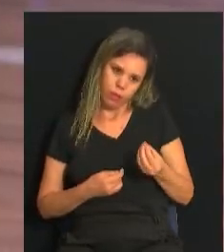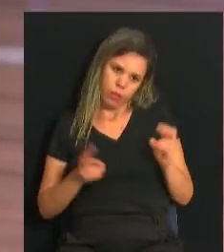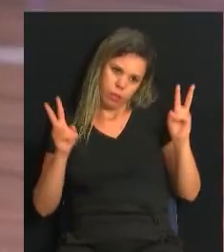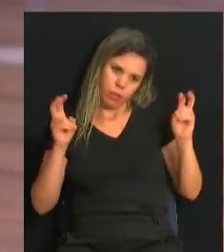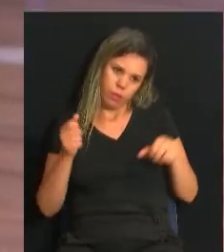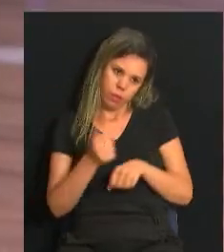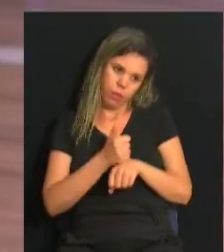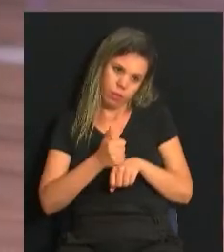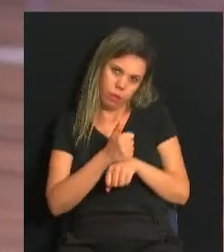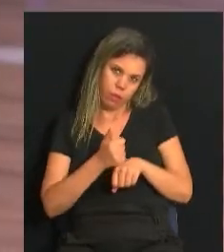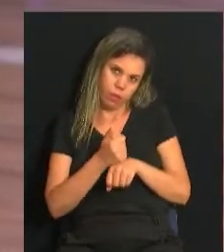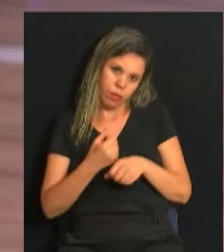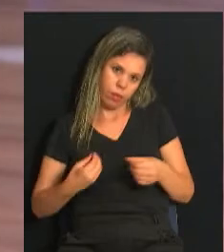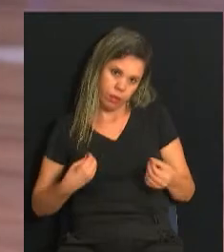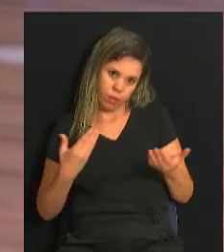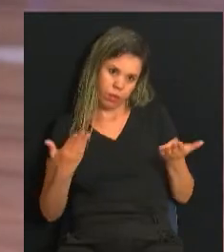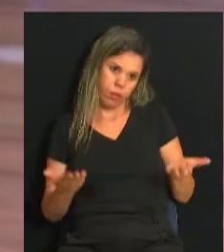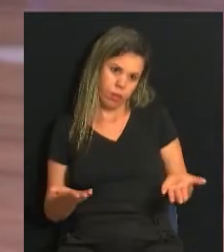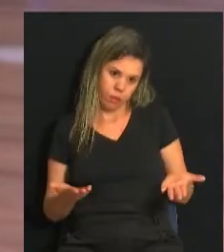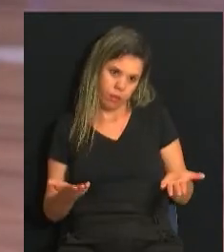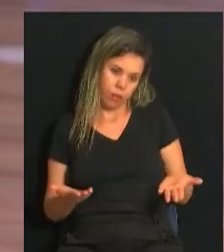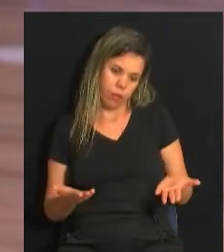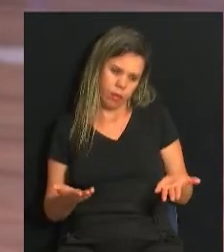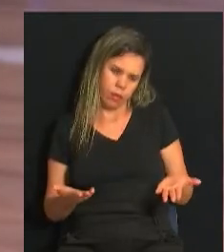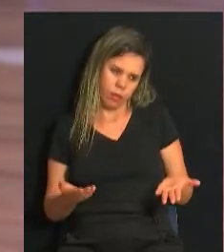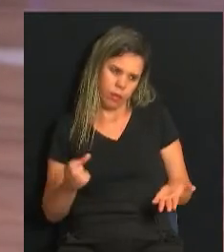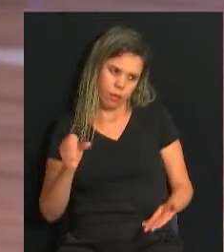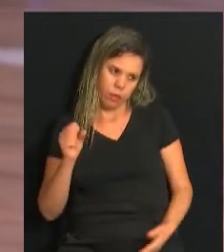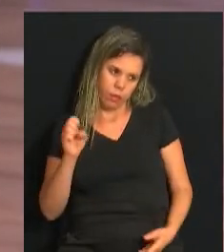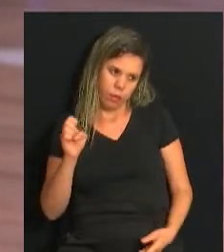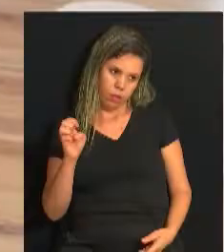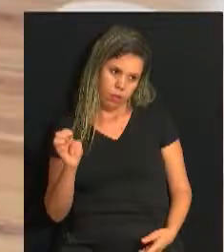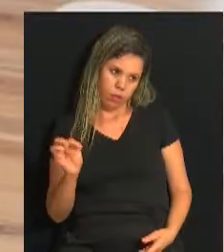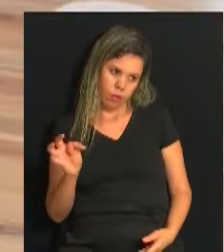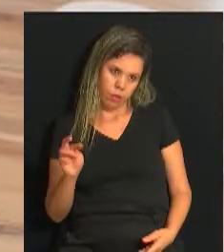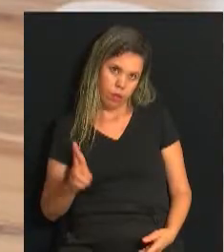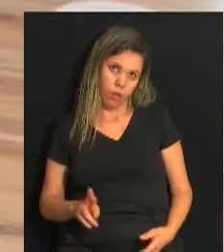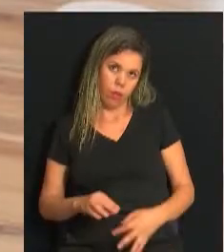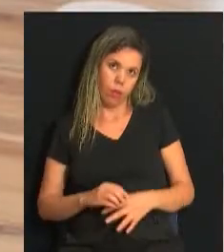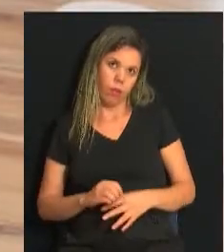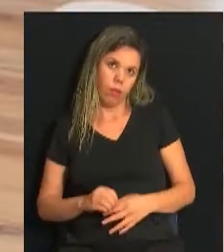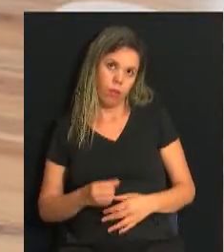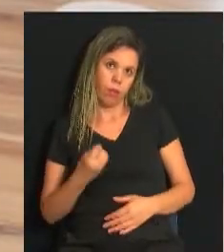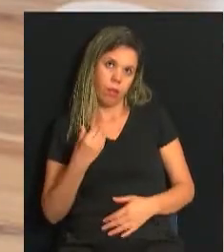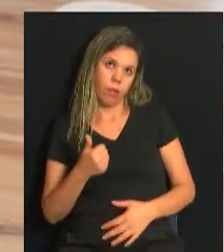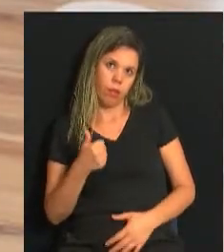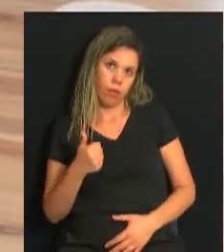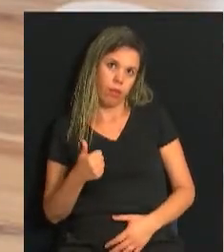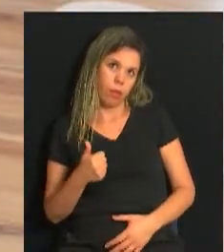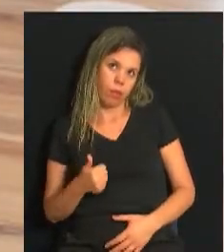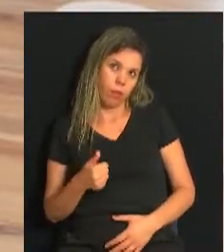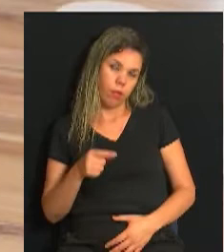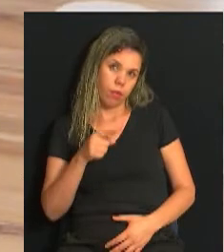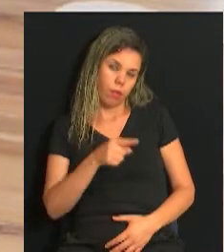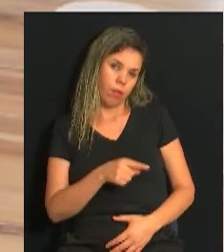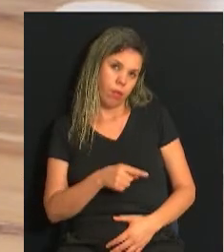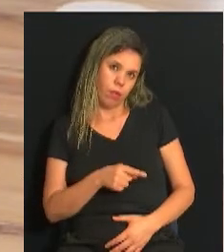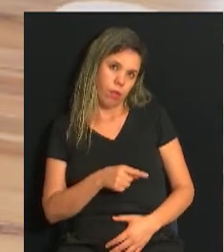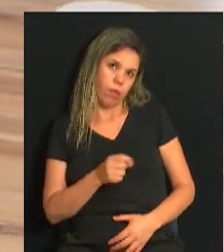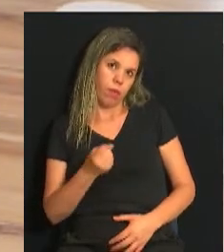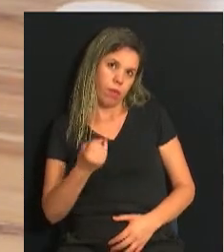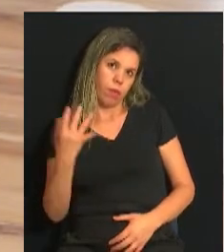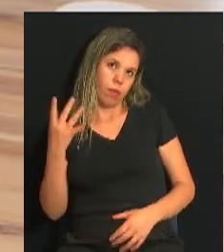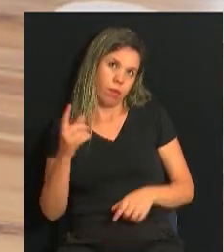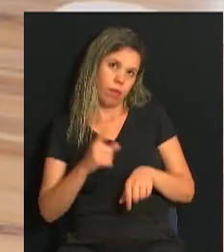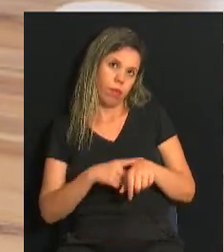essa profissão Estou aqui com a Ester Peres EA professora de dança tudo bem com você Posso